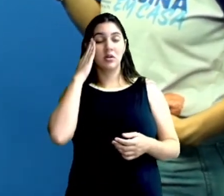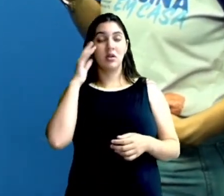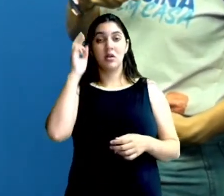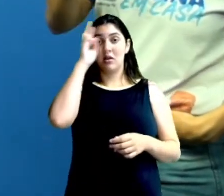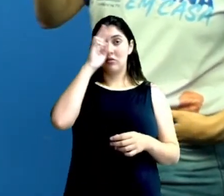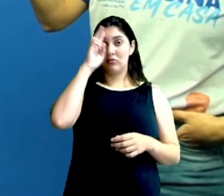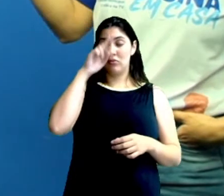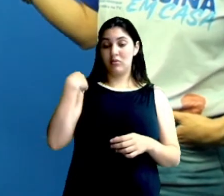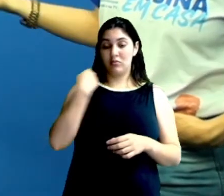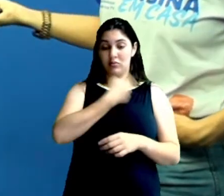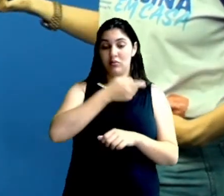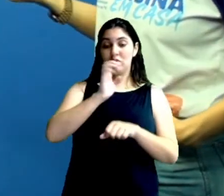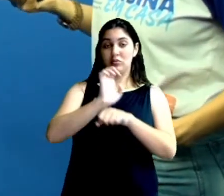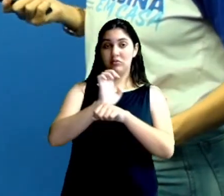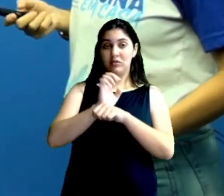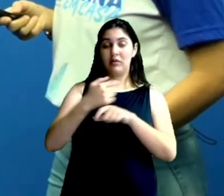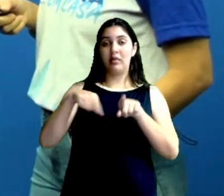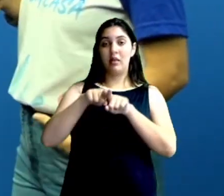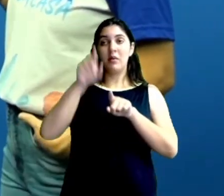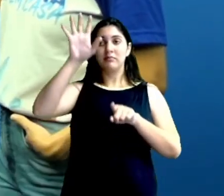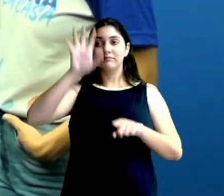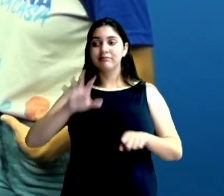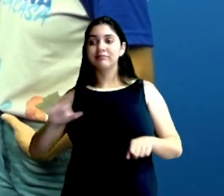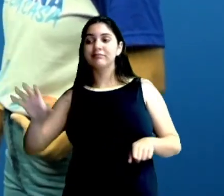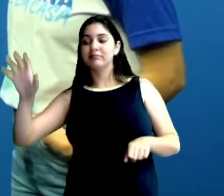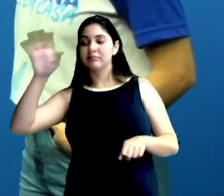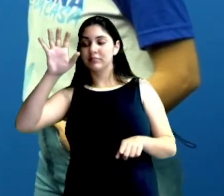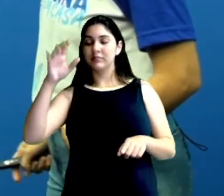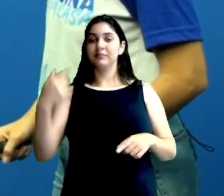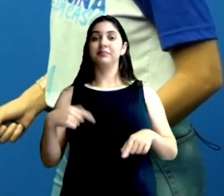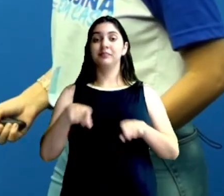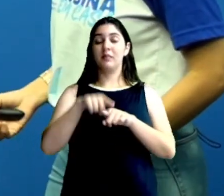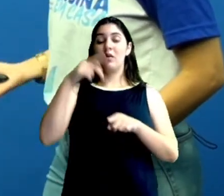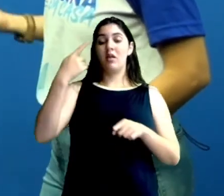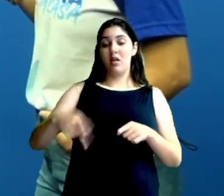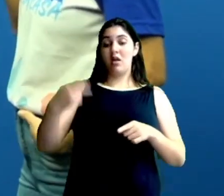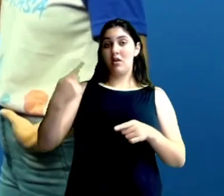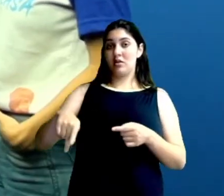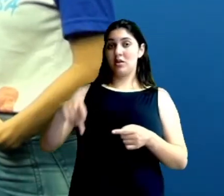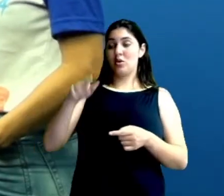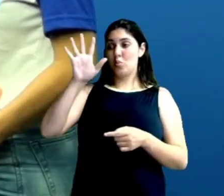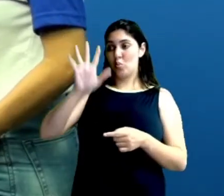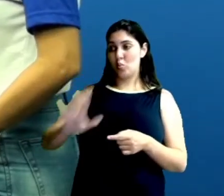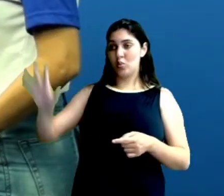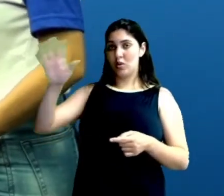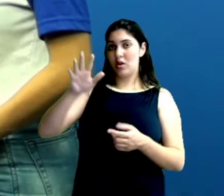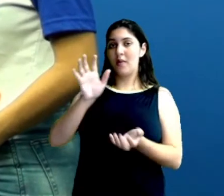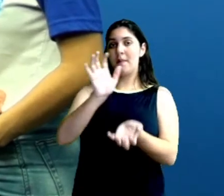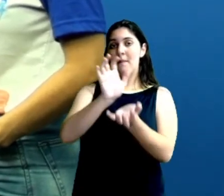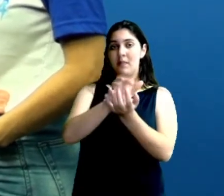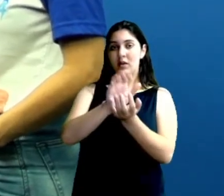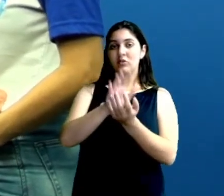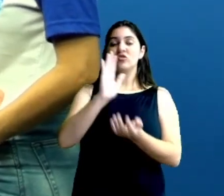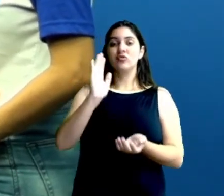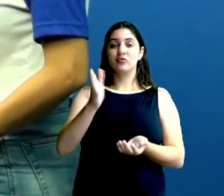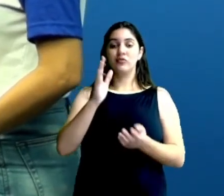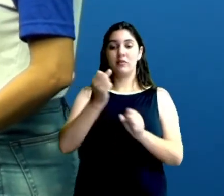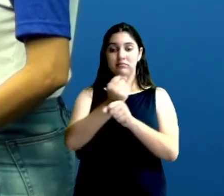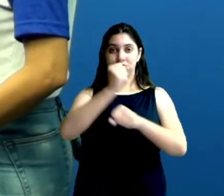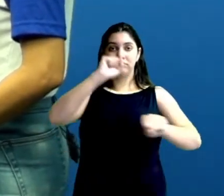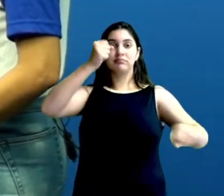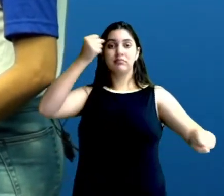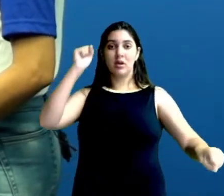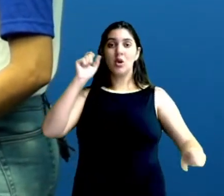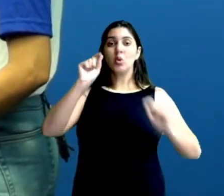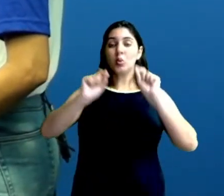nosso estado e de suas regiões. O território de Pernambuco, ele já foi bem maior do que a